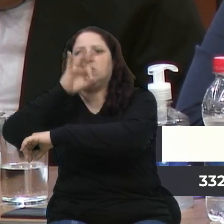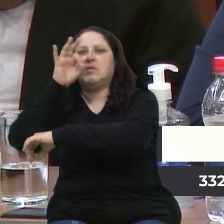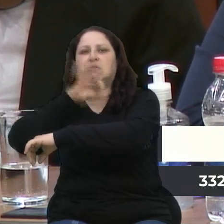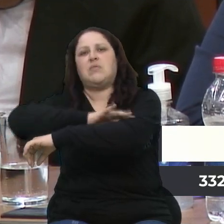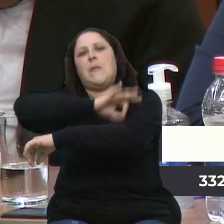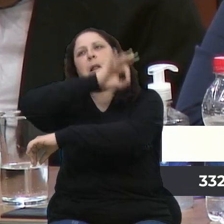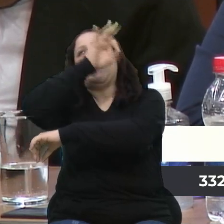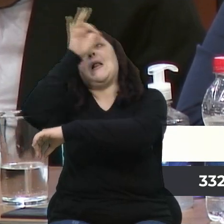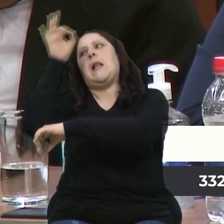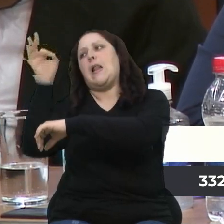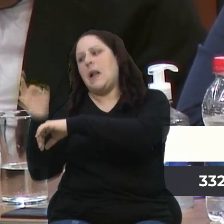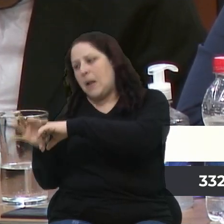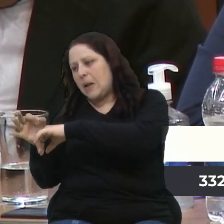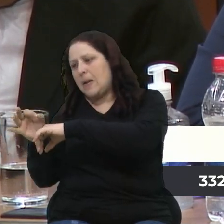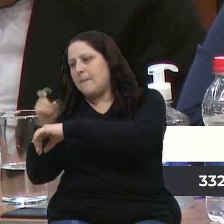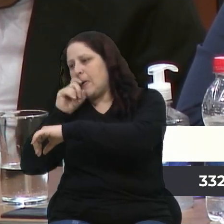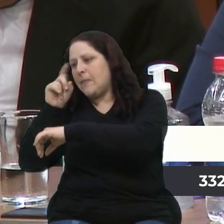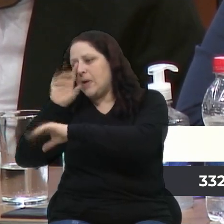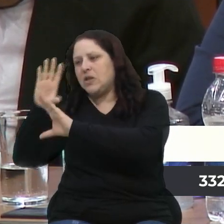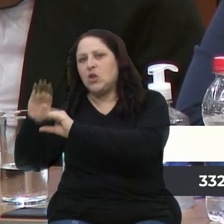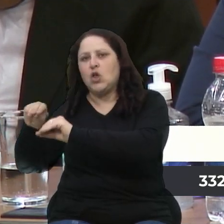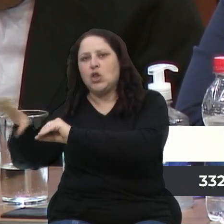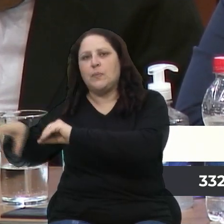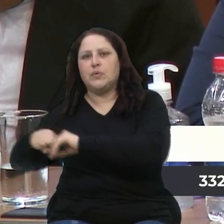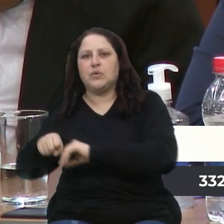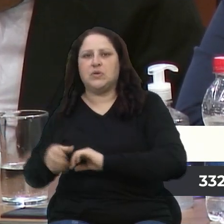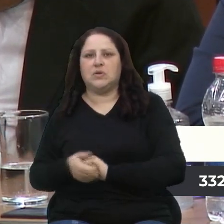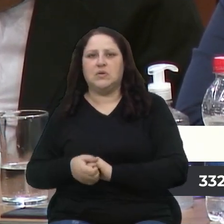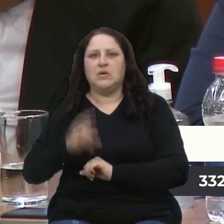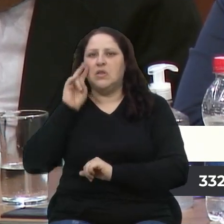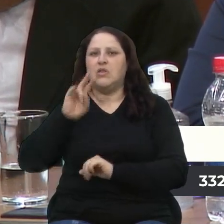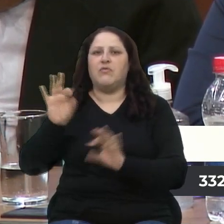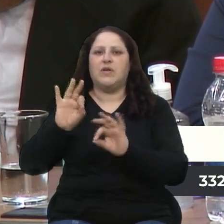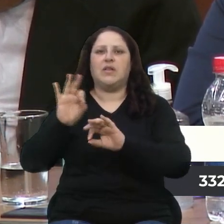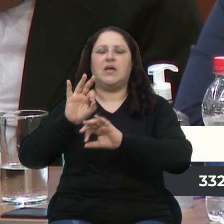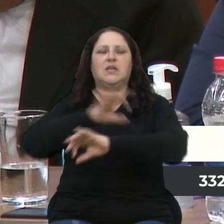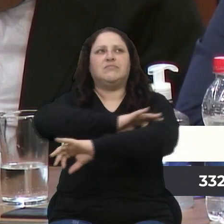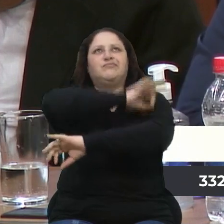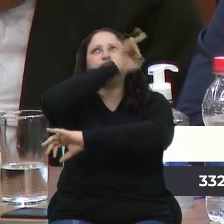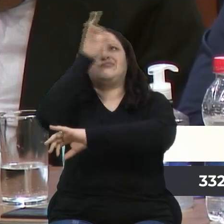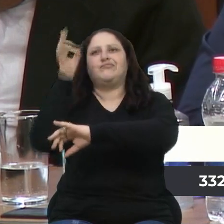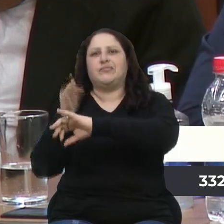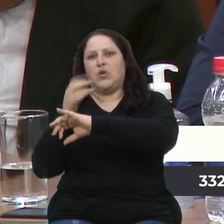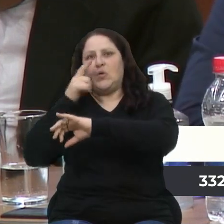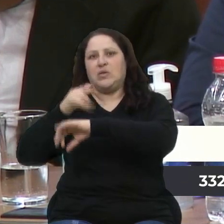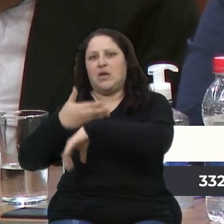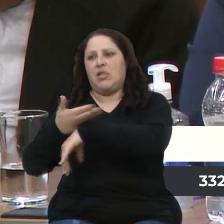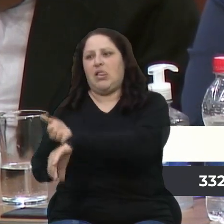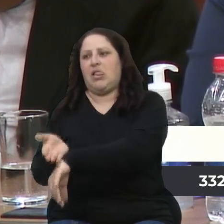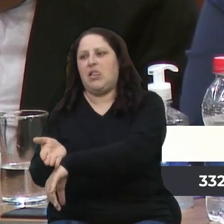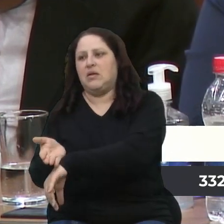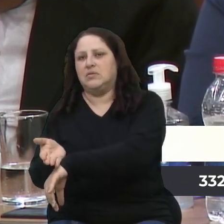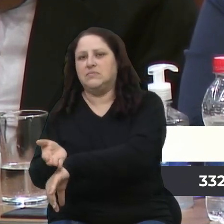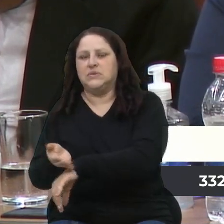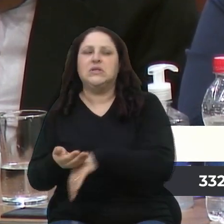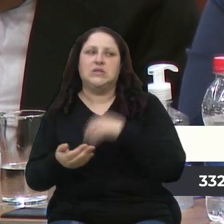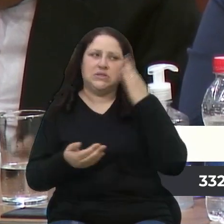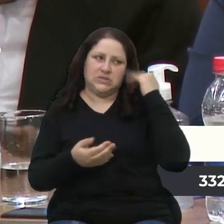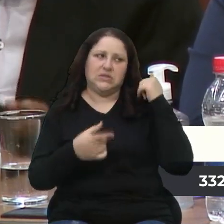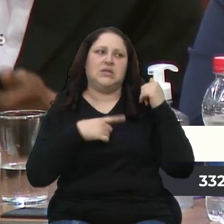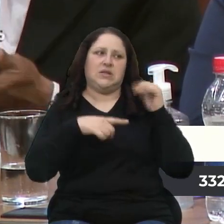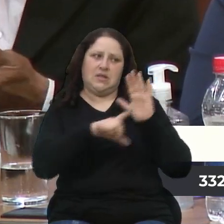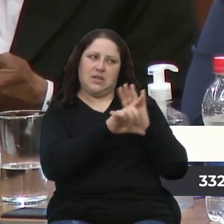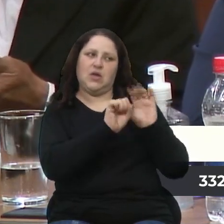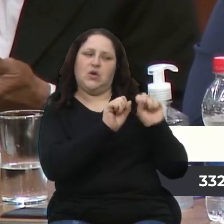na escola e tiram só de noite. Aí, se der para estender, estende mais um pouquinho. Não, vereador, eu sei que existe a legislação, vereador.